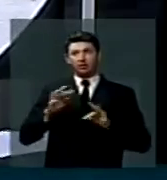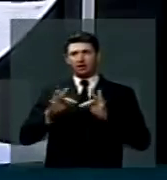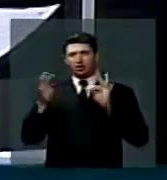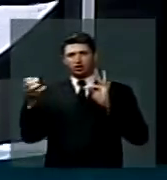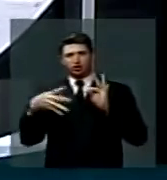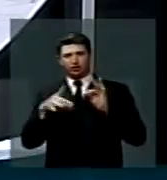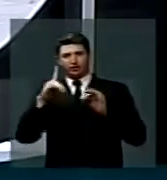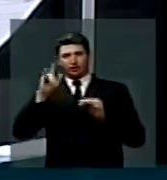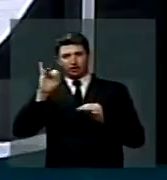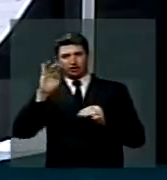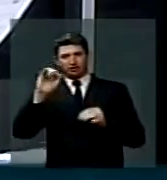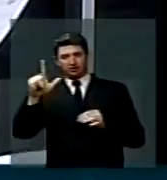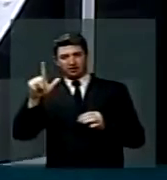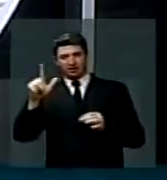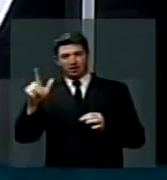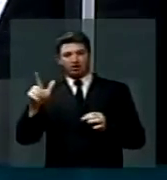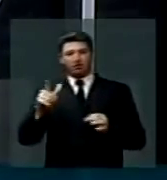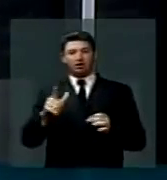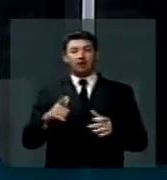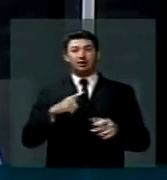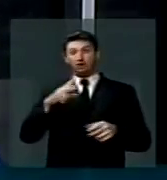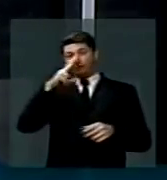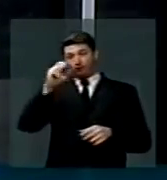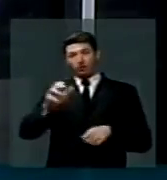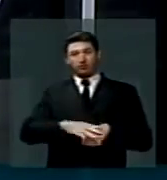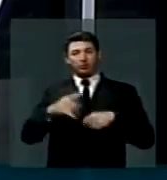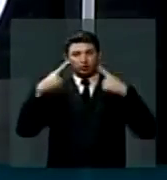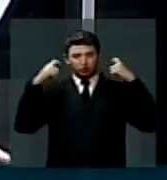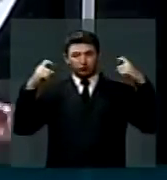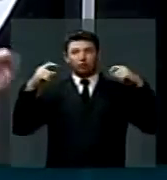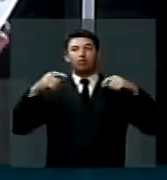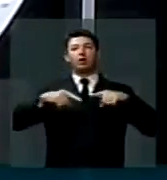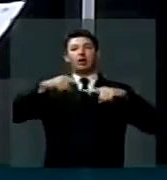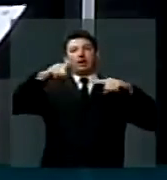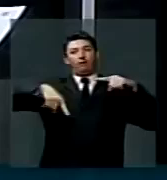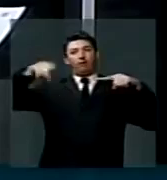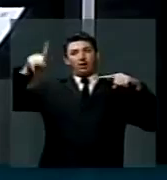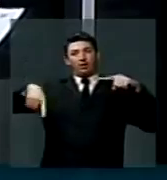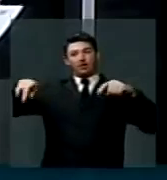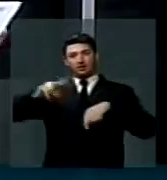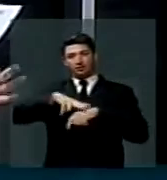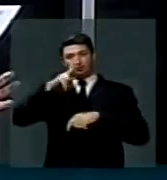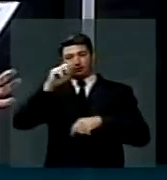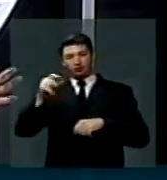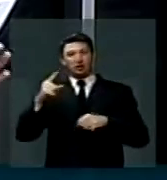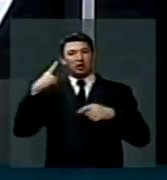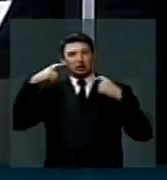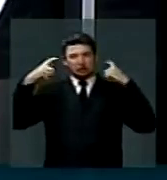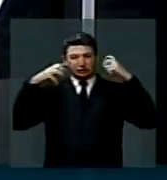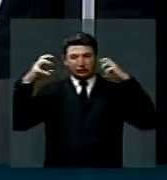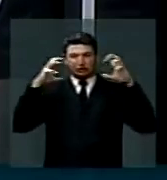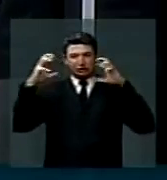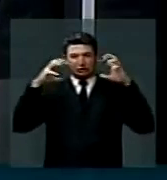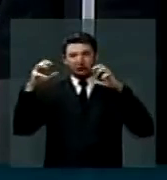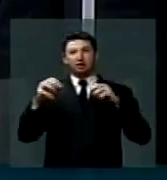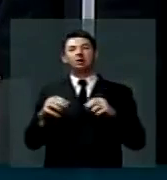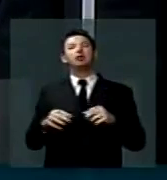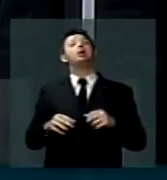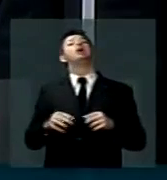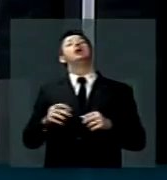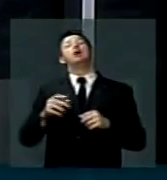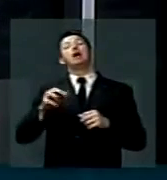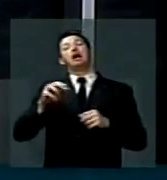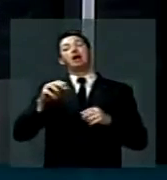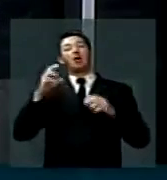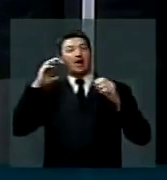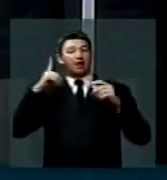tecnologia digital, que proporciona som mais potente e amplitude modulada, que elimina chiados e grandes emissoras com qualidade